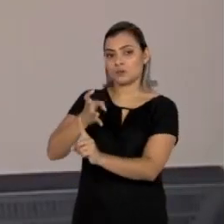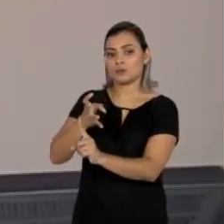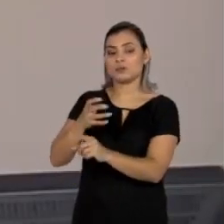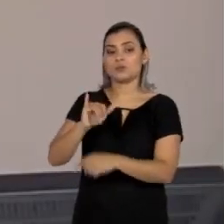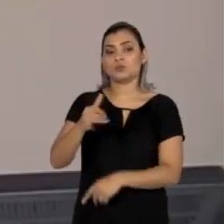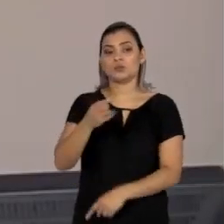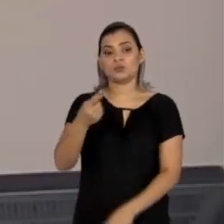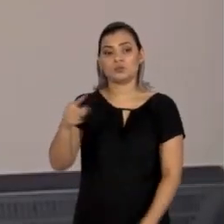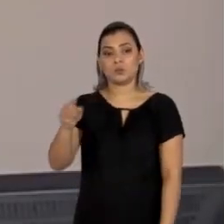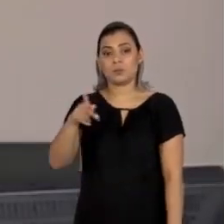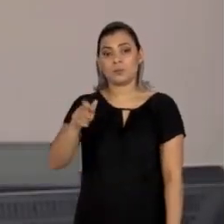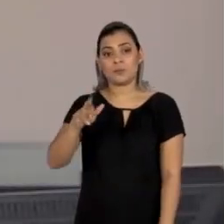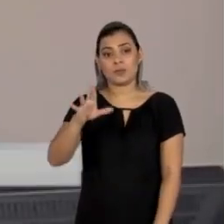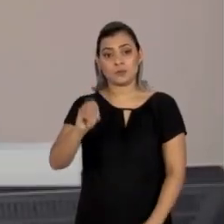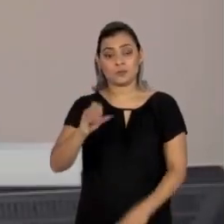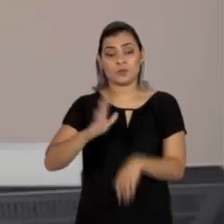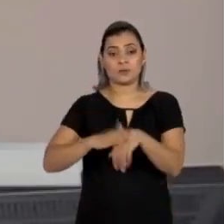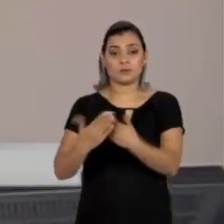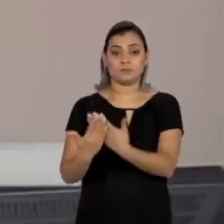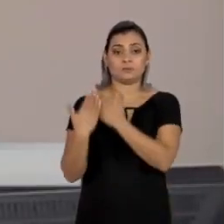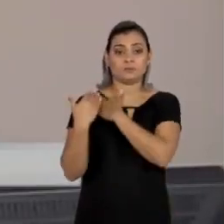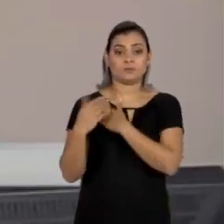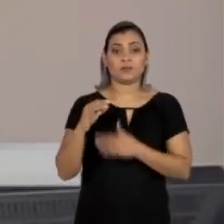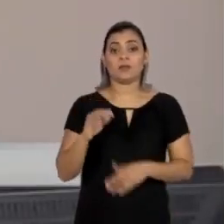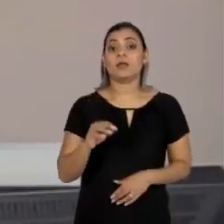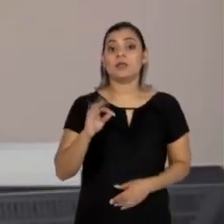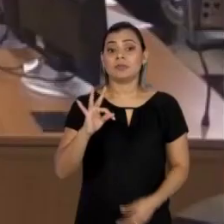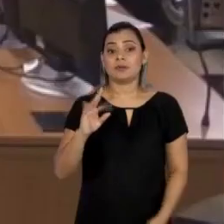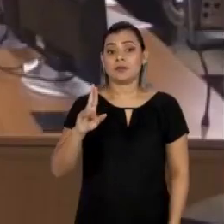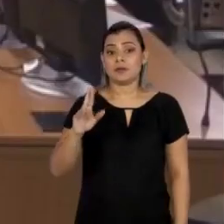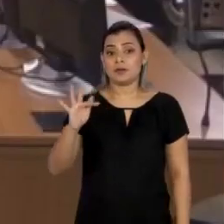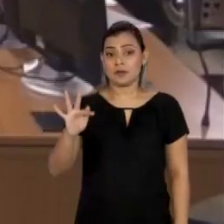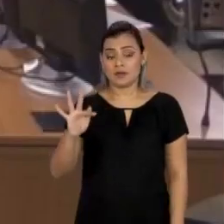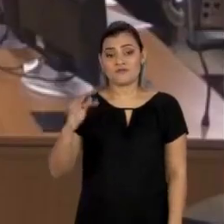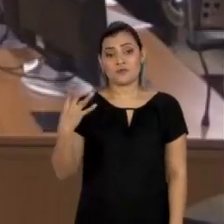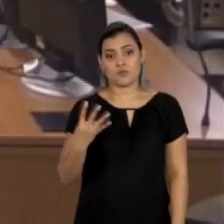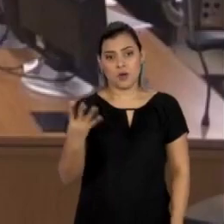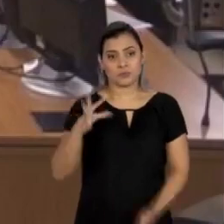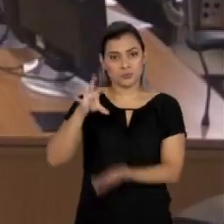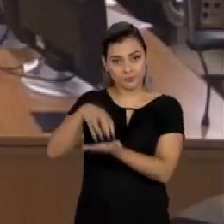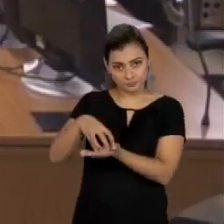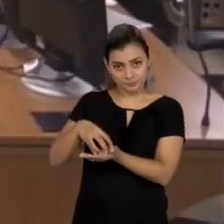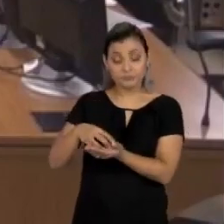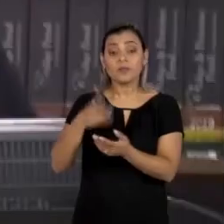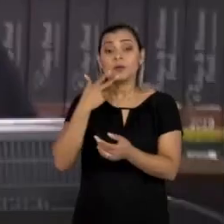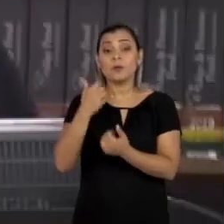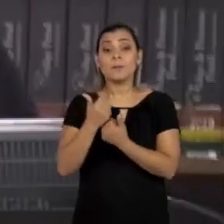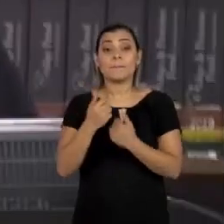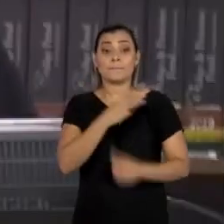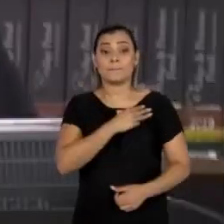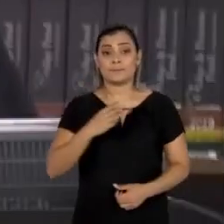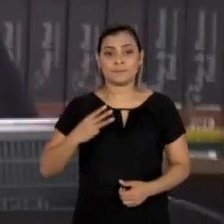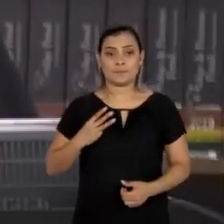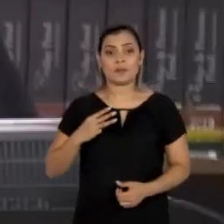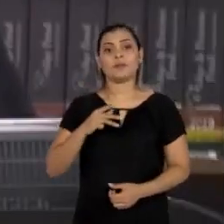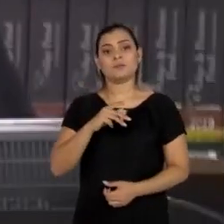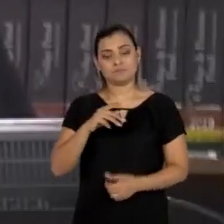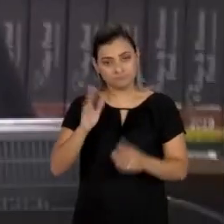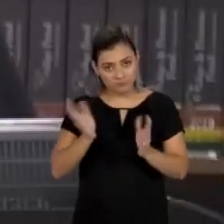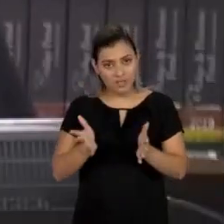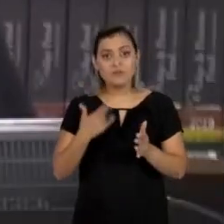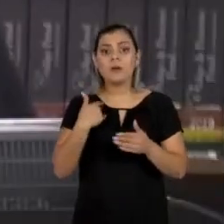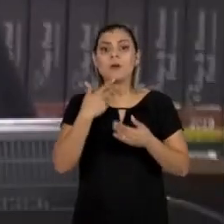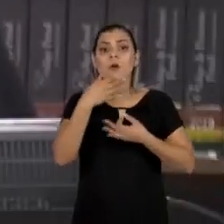João Pedro Gibran Neto, relator do caso no TRF-4. Em seguida, foi a vez do Ministério Público se manifestar e pedir